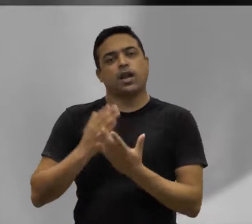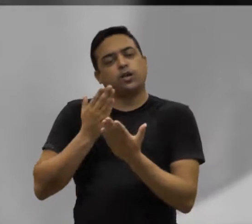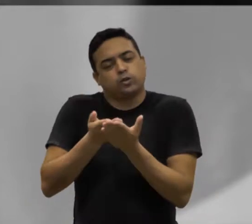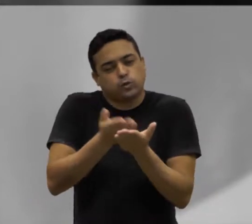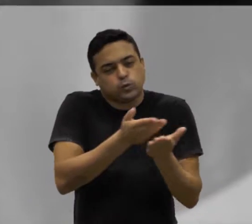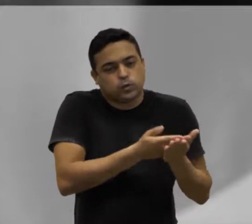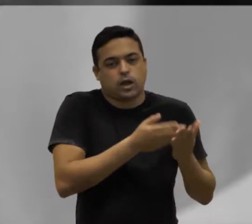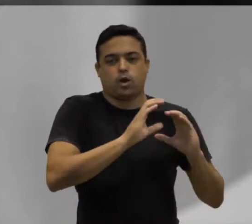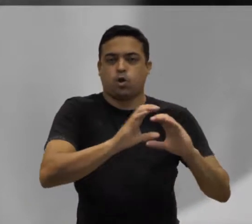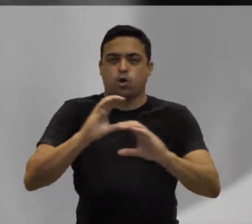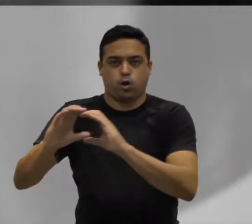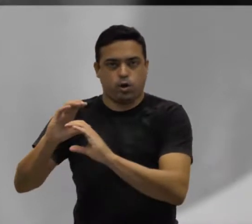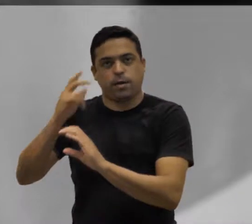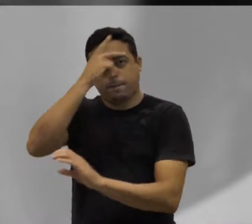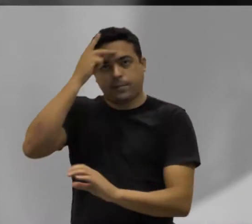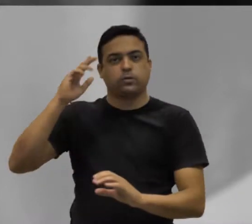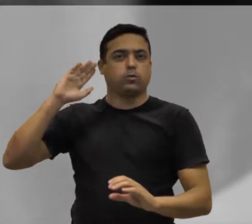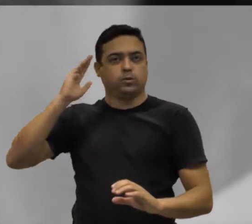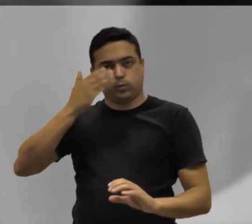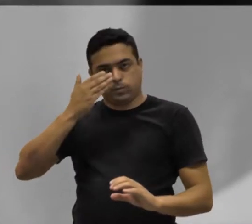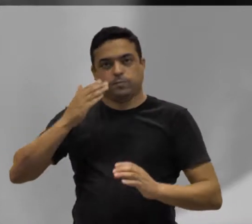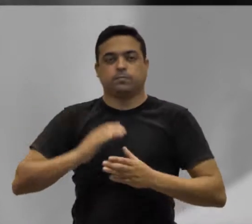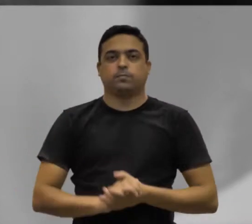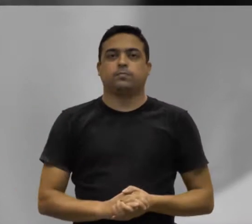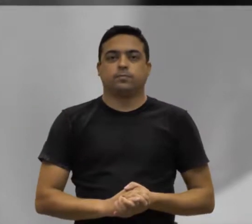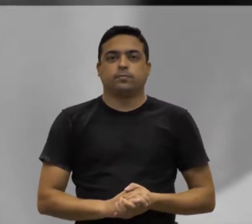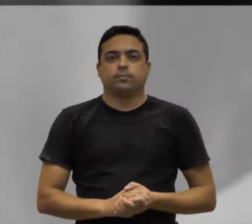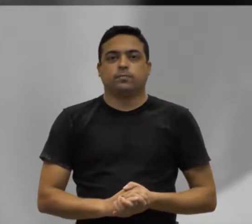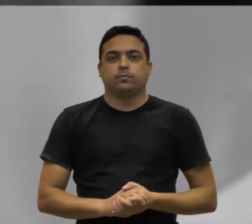Estudar as formas de comunicação da pessoa com surdo-cegueira.